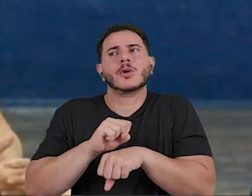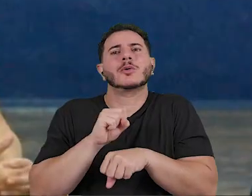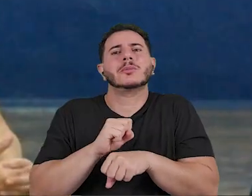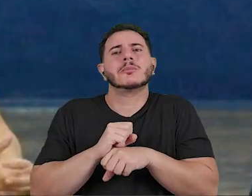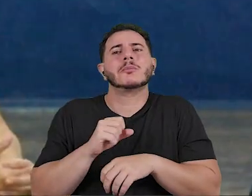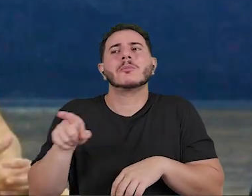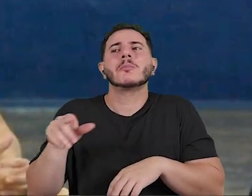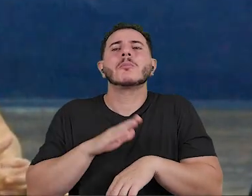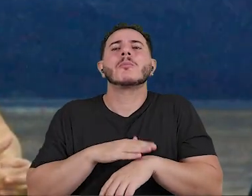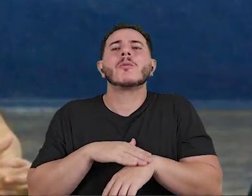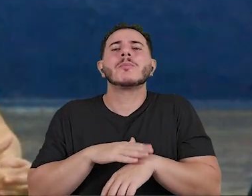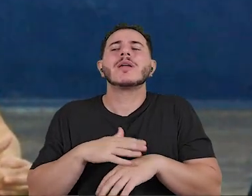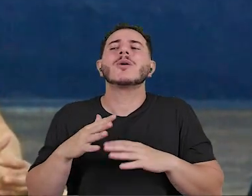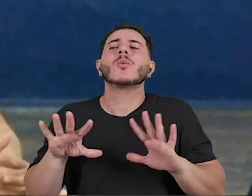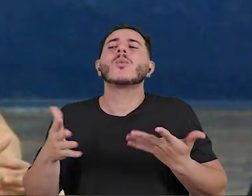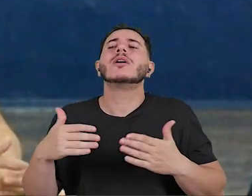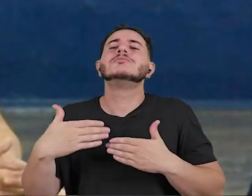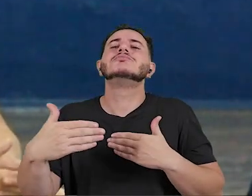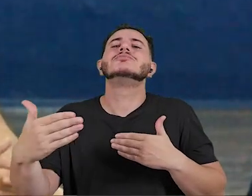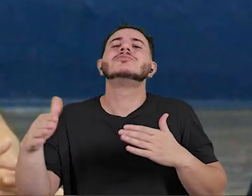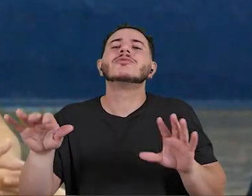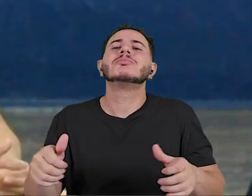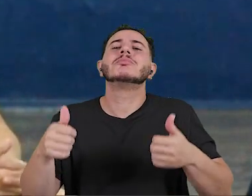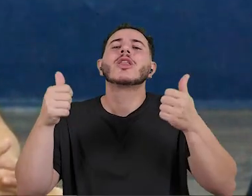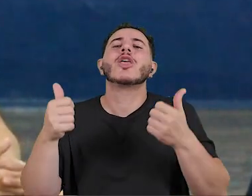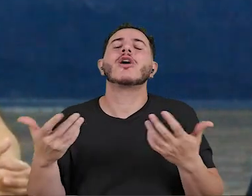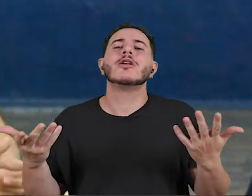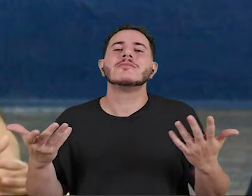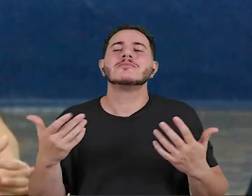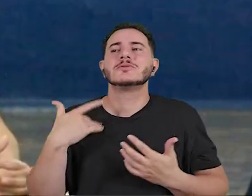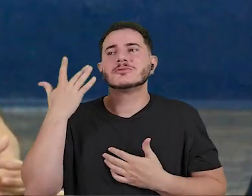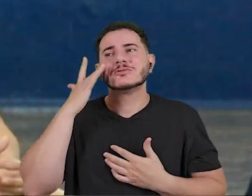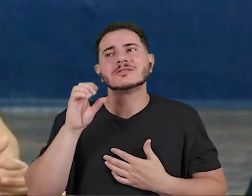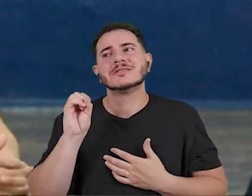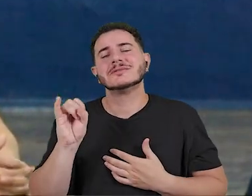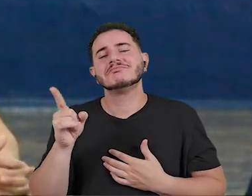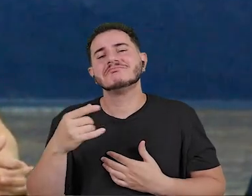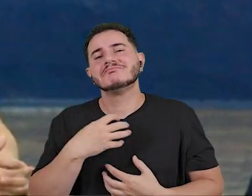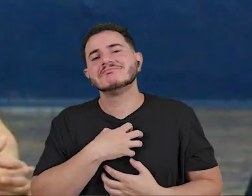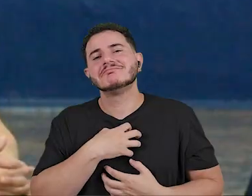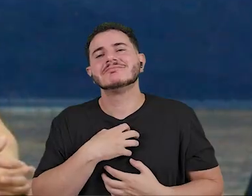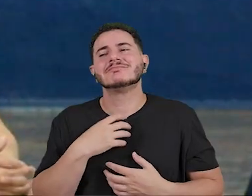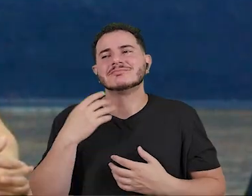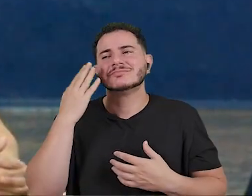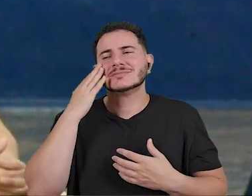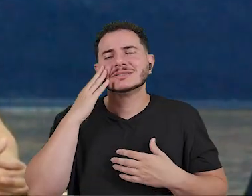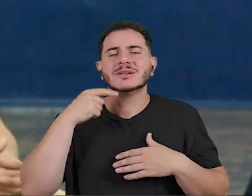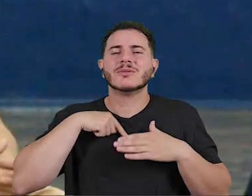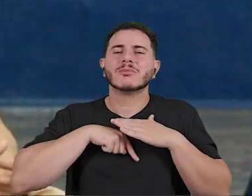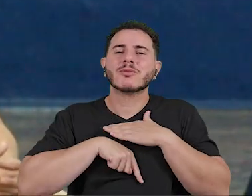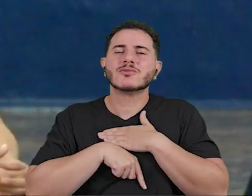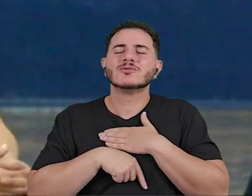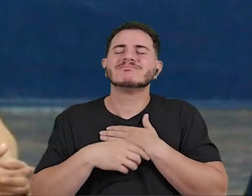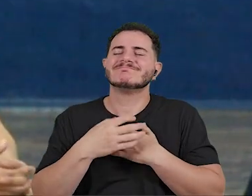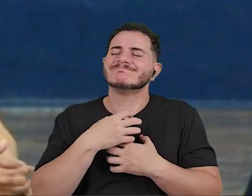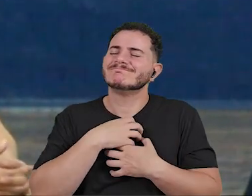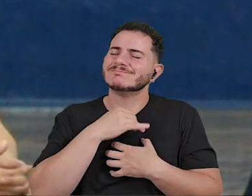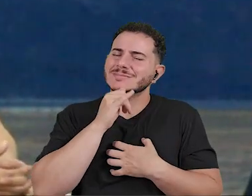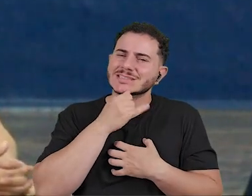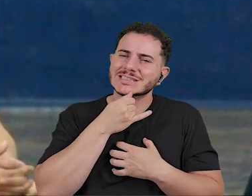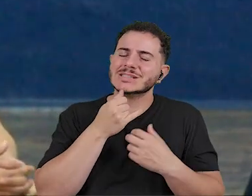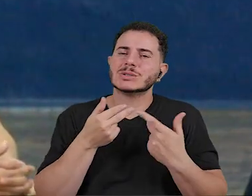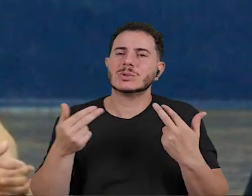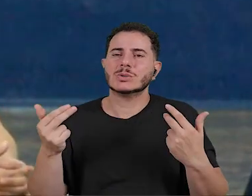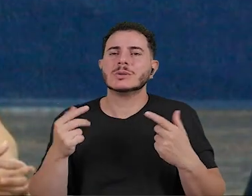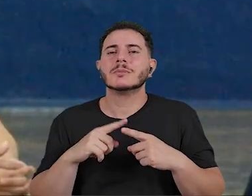que a cicatriz fica, né? Com todo machucado profundo tem essa coisa. Mas, assim, fica o apelo aí para botar um